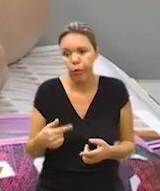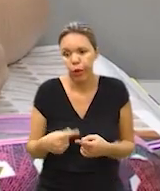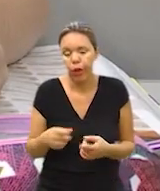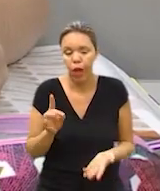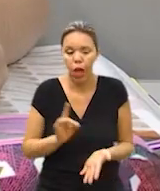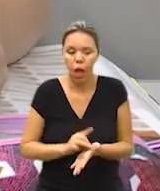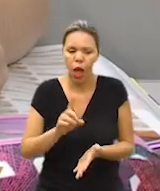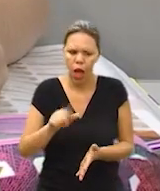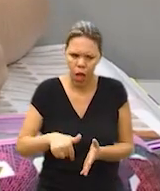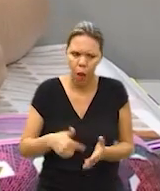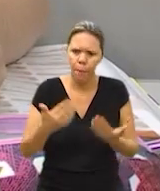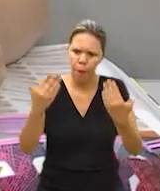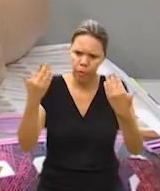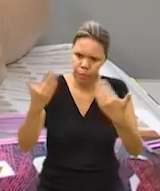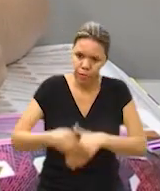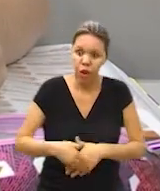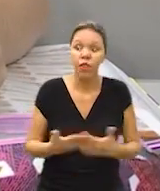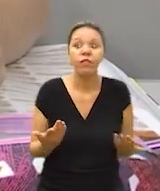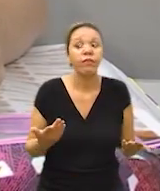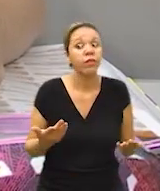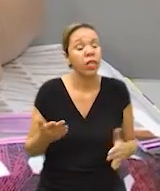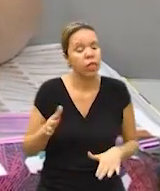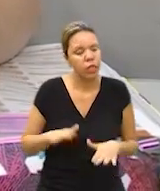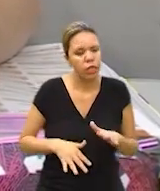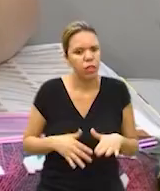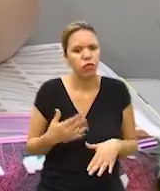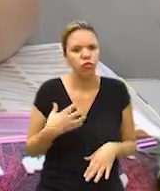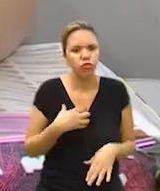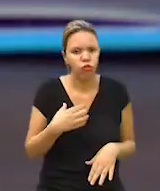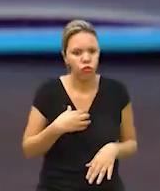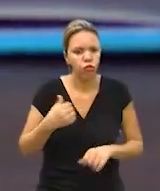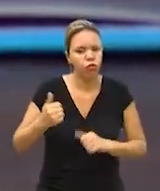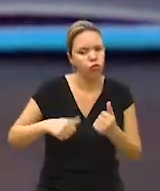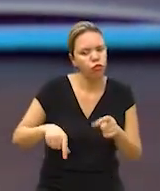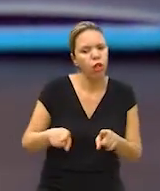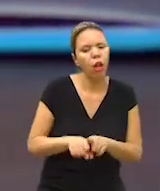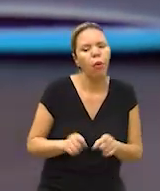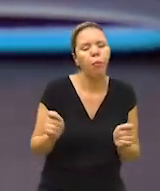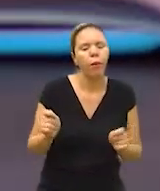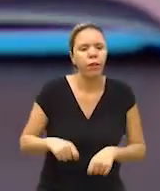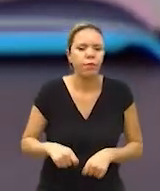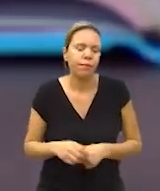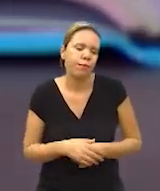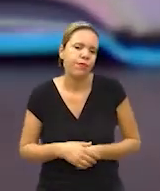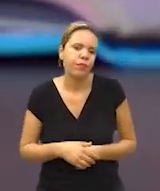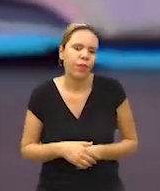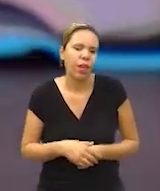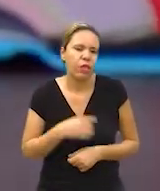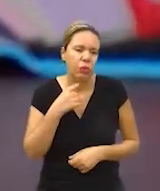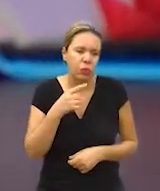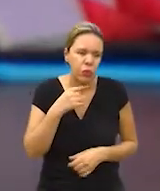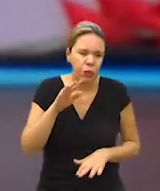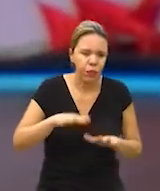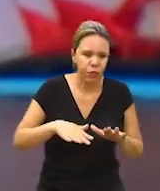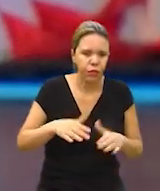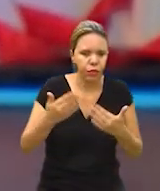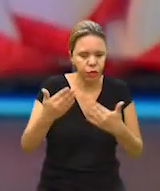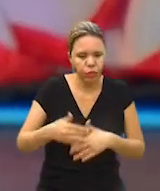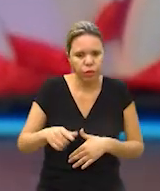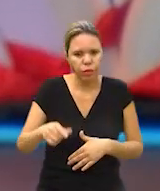um exame que, embora a forma de avaliação ela possa ser um pouco questionável, o exame em